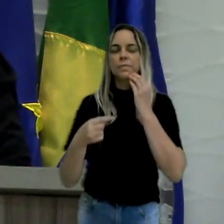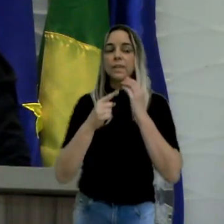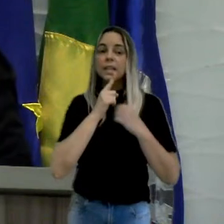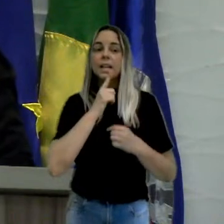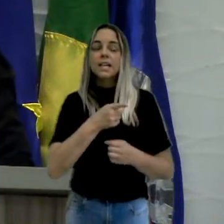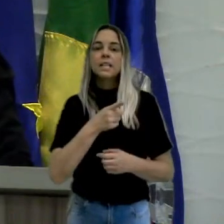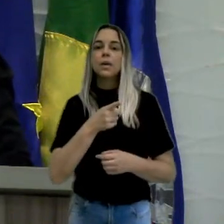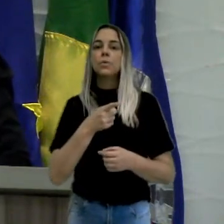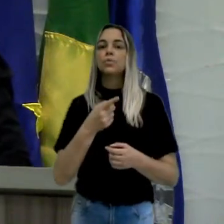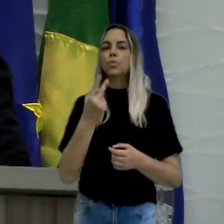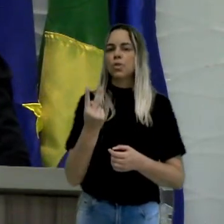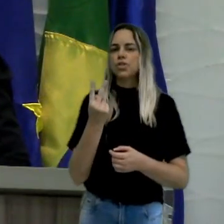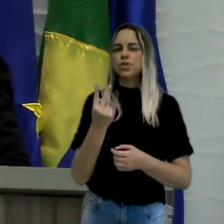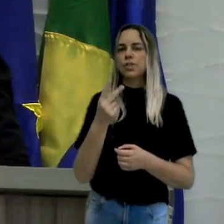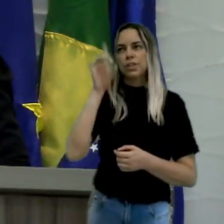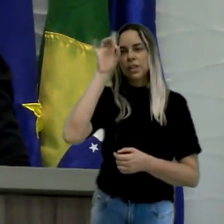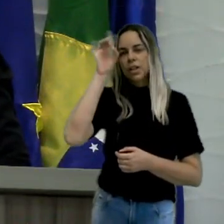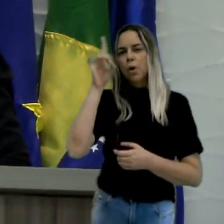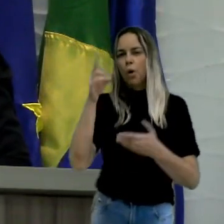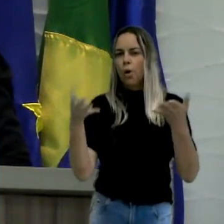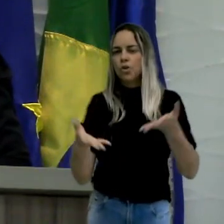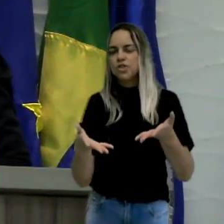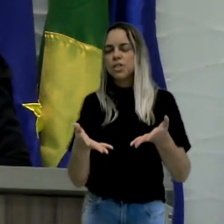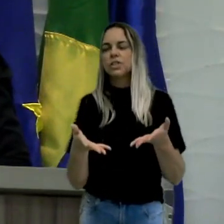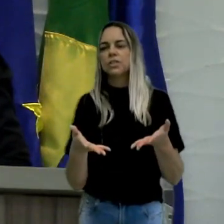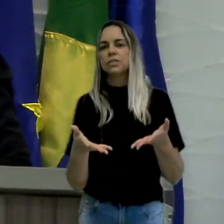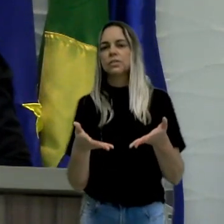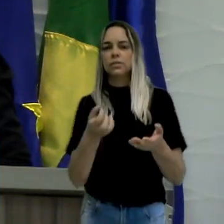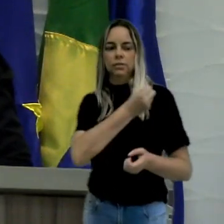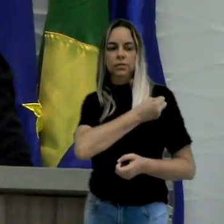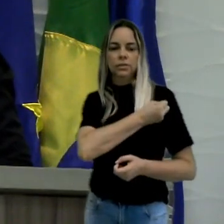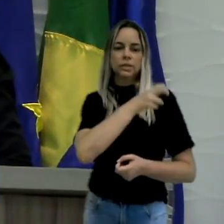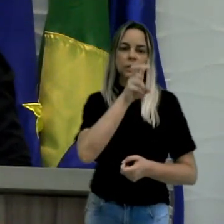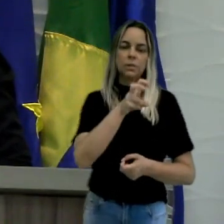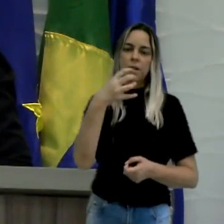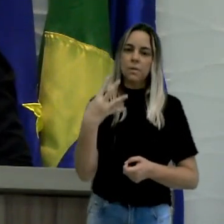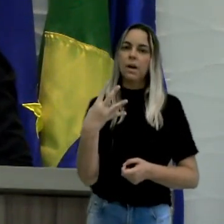duas indicações que fiz no dia de hoje, de número